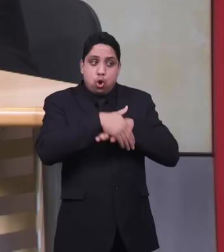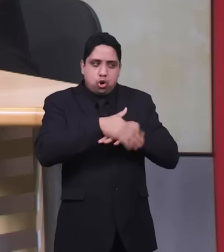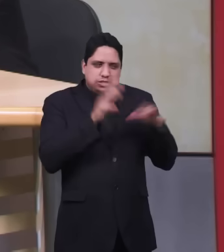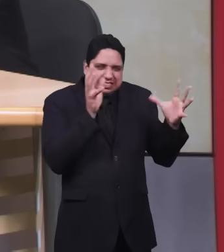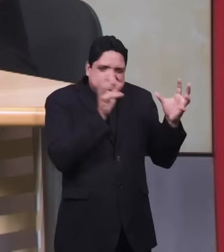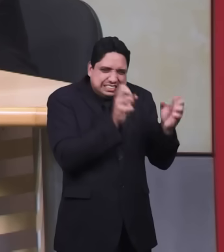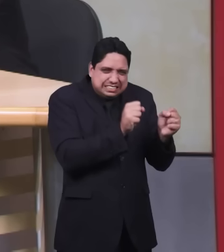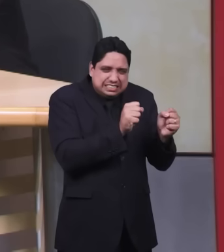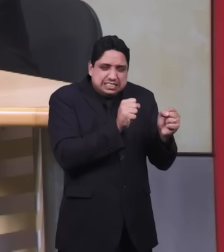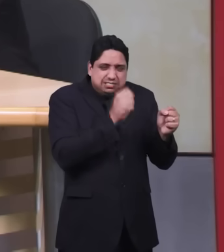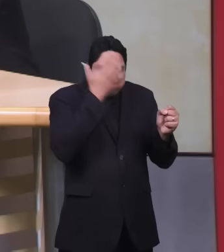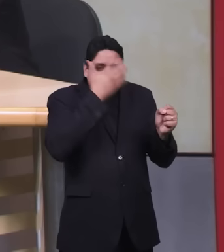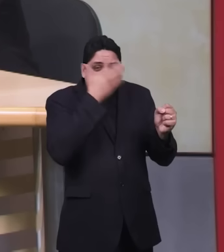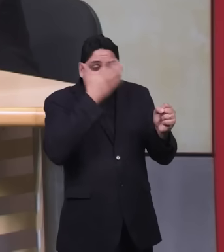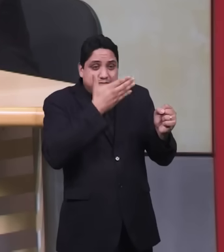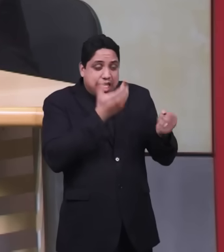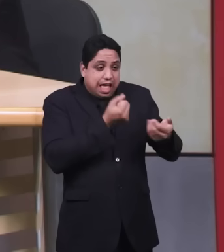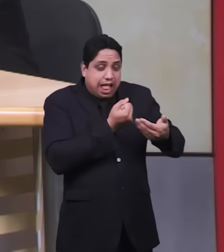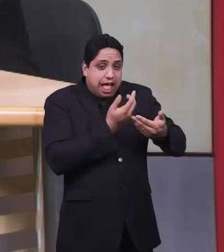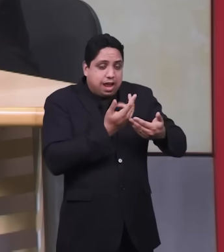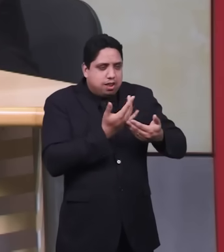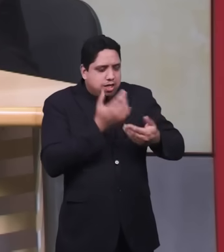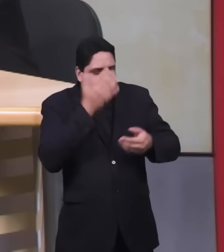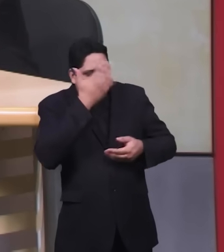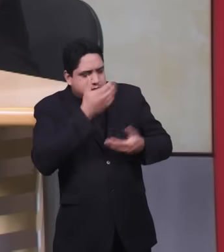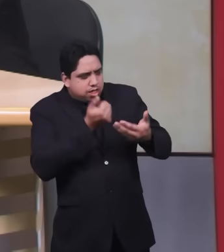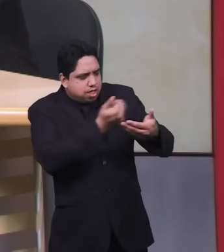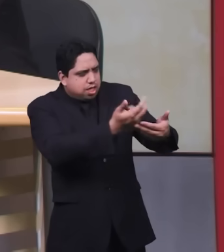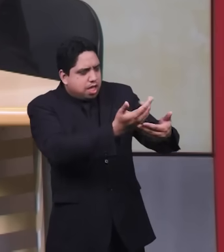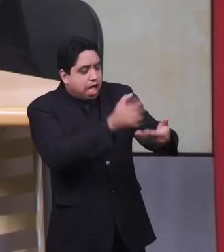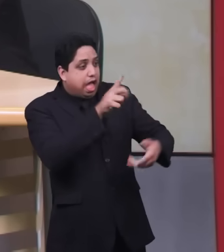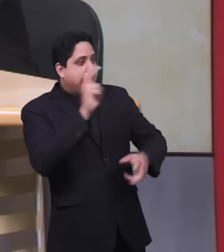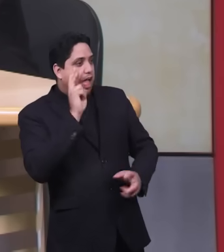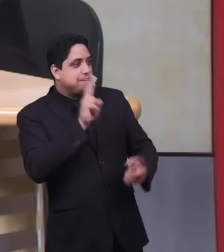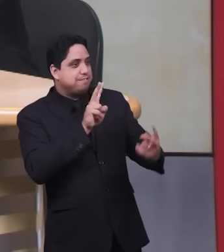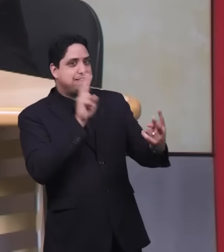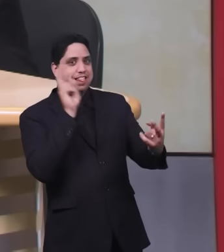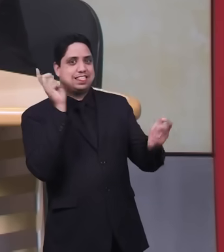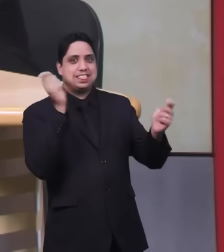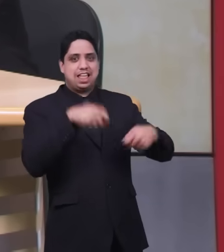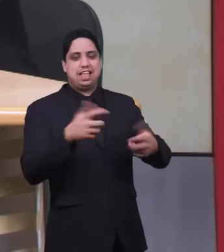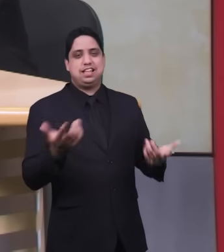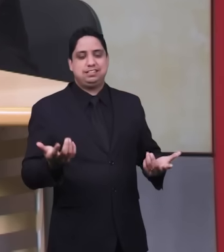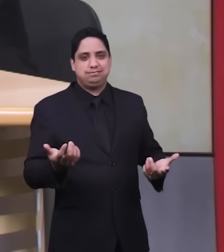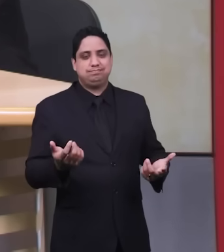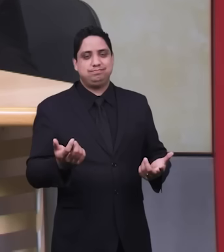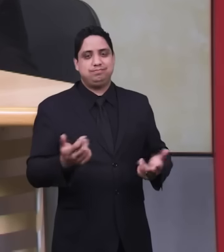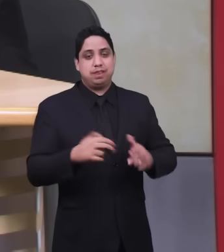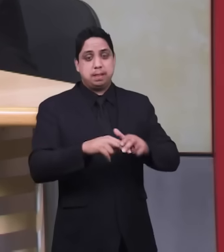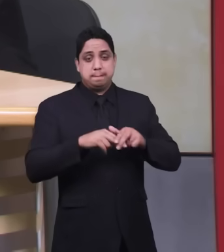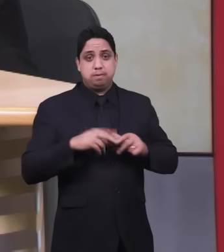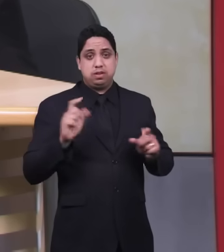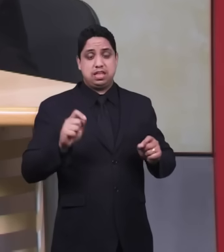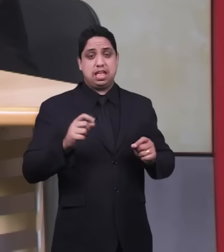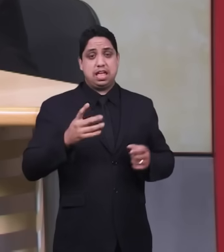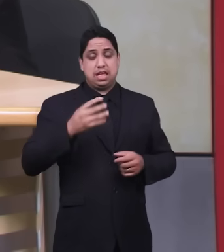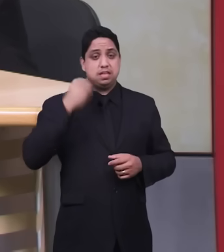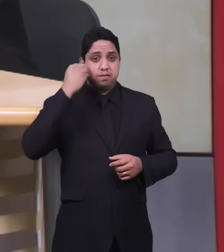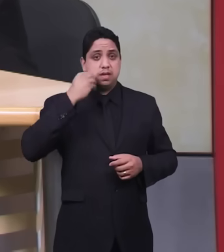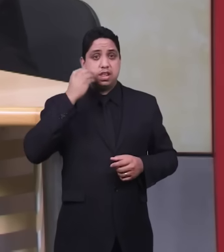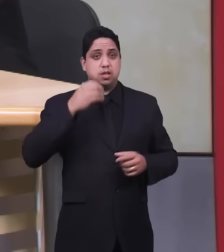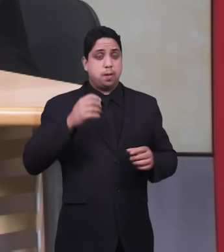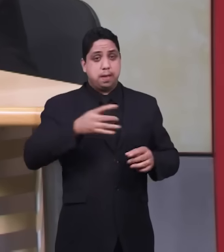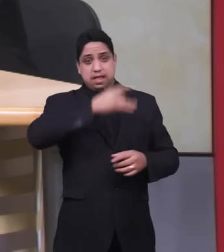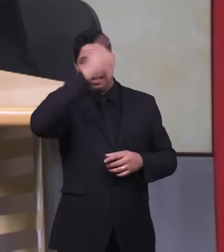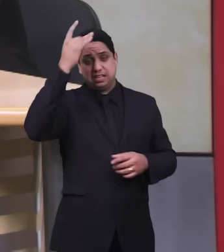é a revelação. Então, por isso a igreja, a grande experiência do batismo com o Espírito Santo para a igreja no momento,